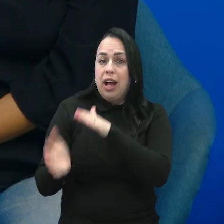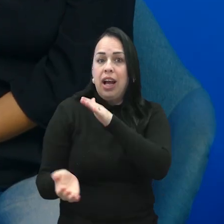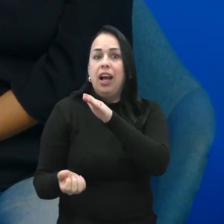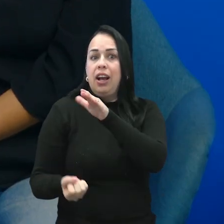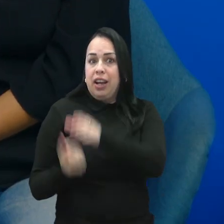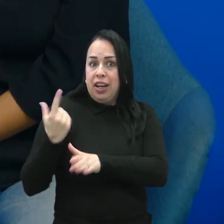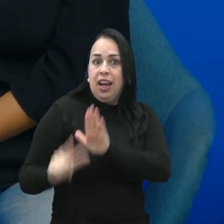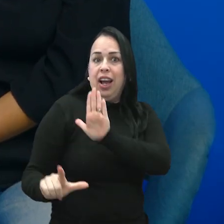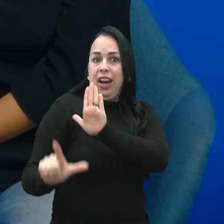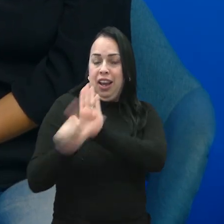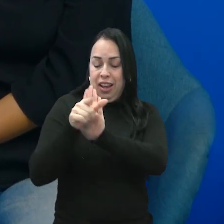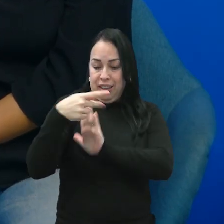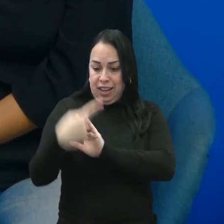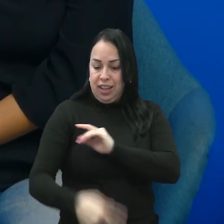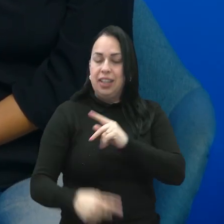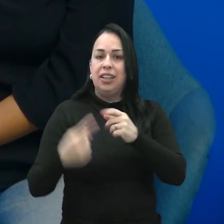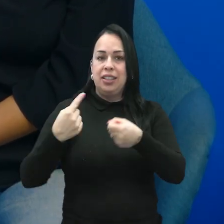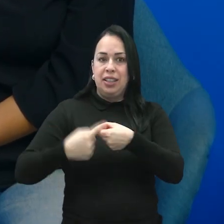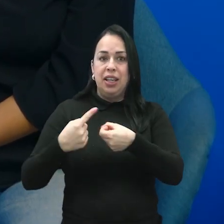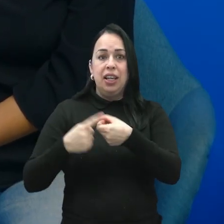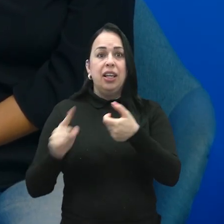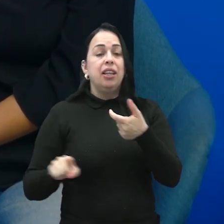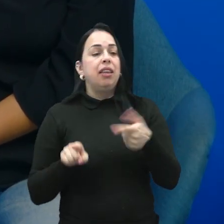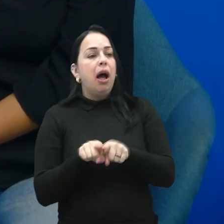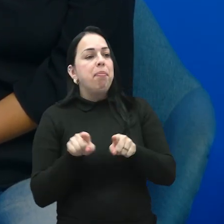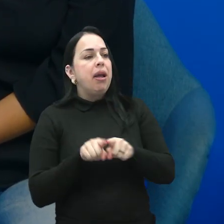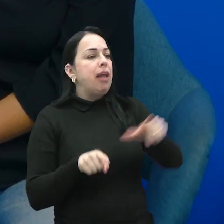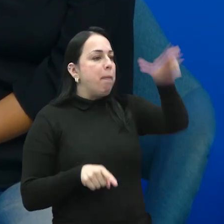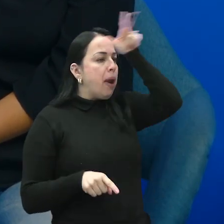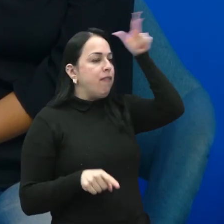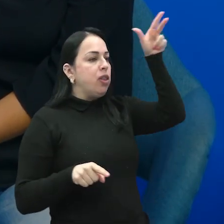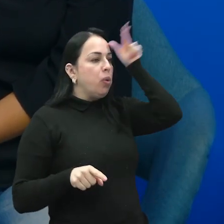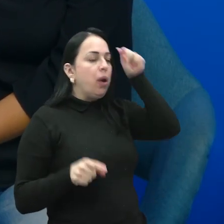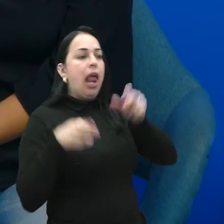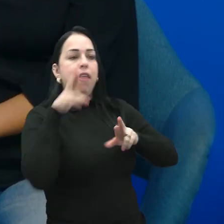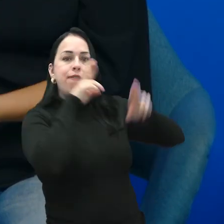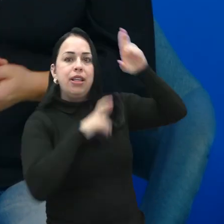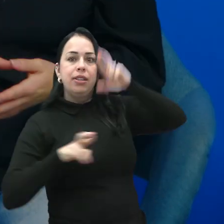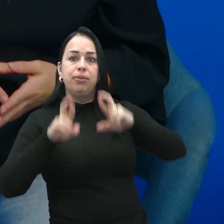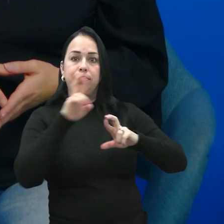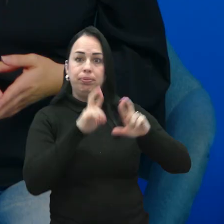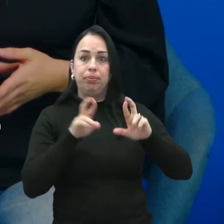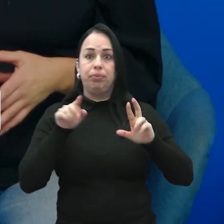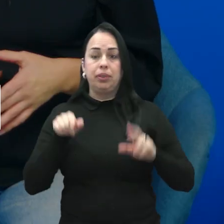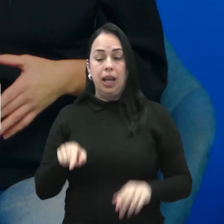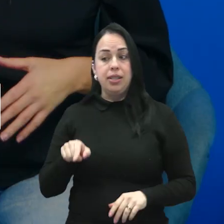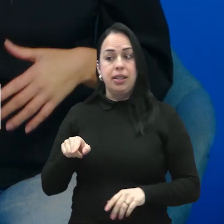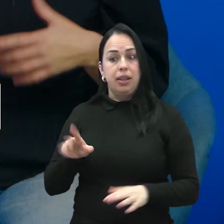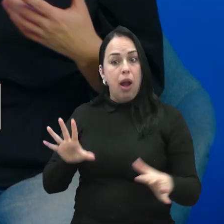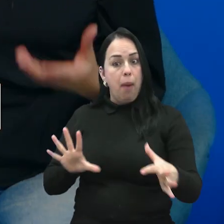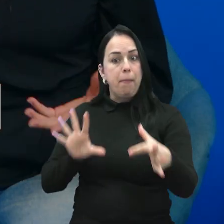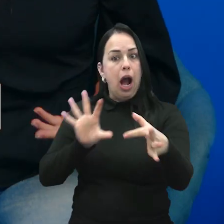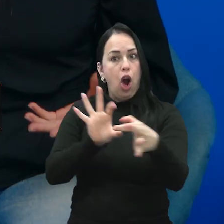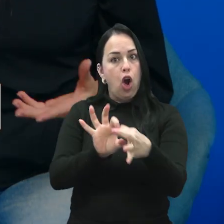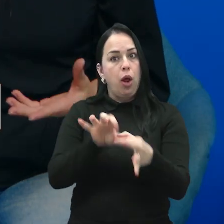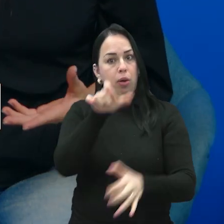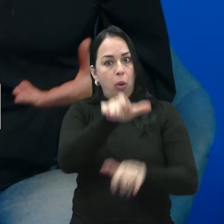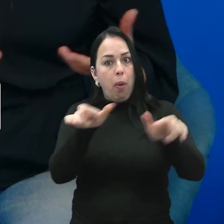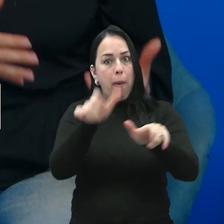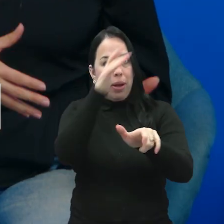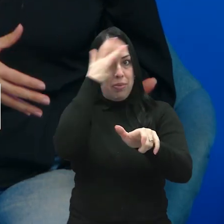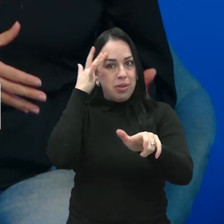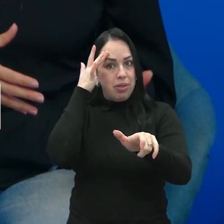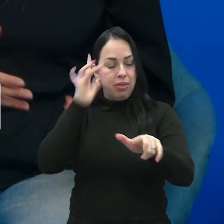de políticas públicas locais e também no acompanhamento da gestão municipal. E apesar de ser o elo mais próximo entre